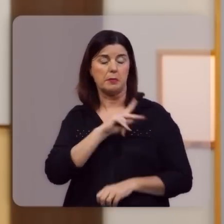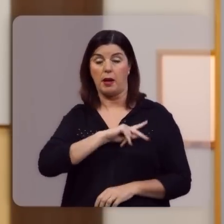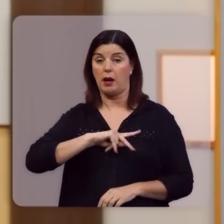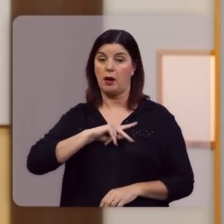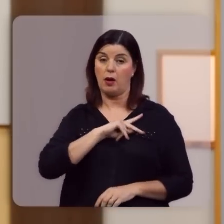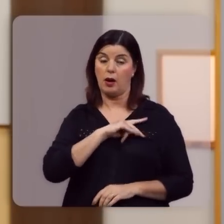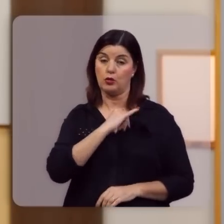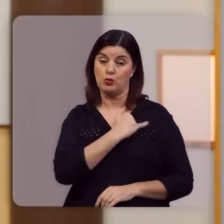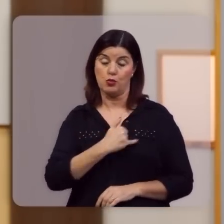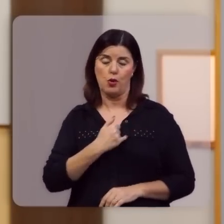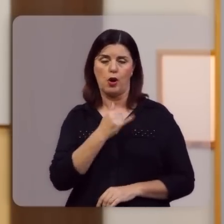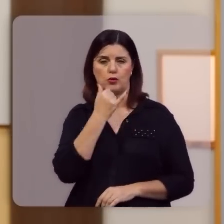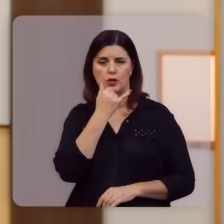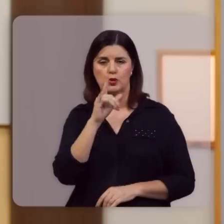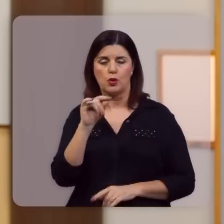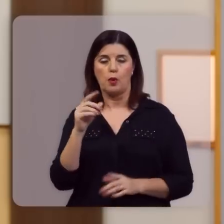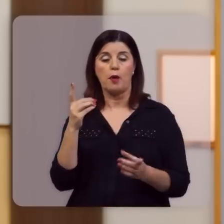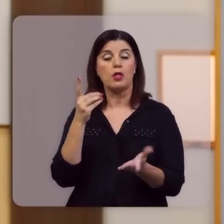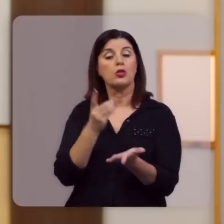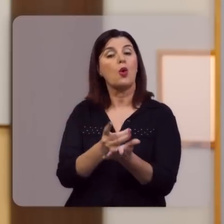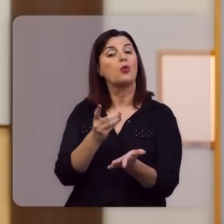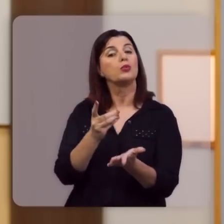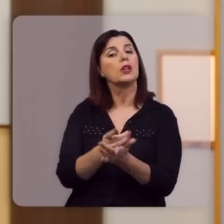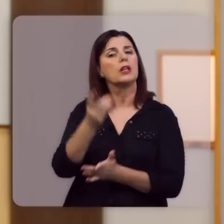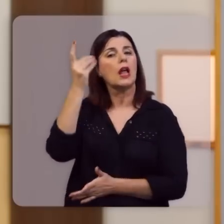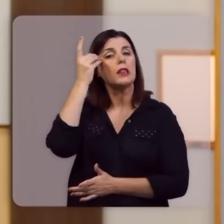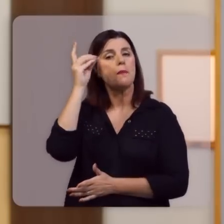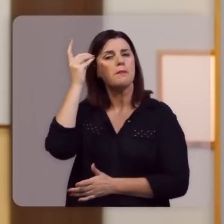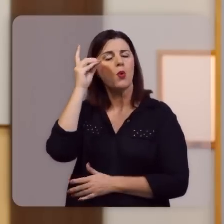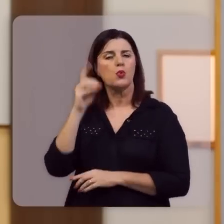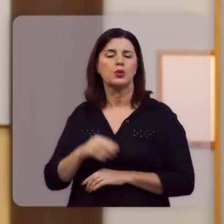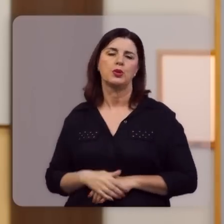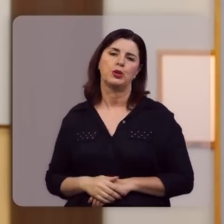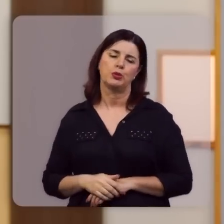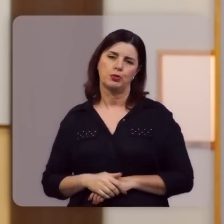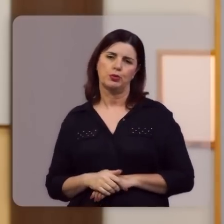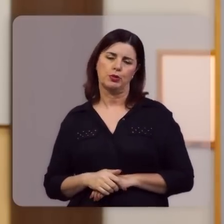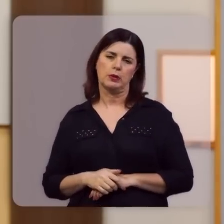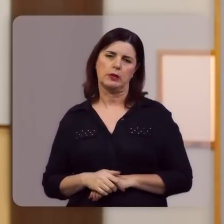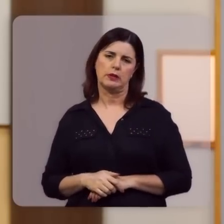apóstolo Paulo e do apóstolo João, doutrinas de demônios,